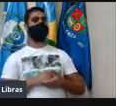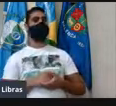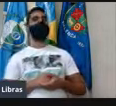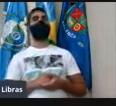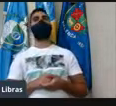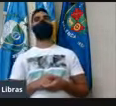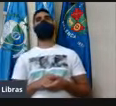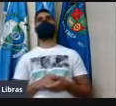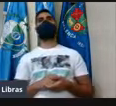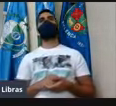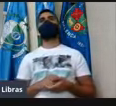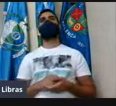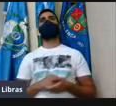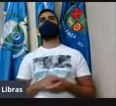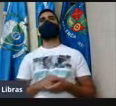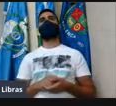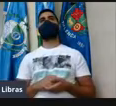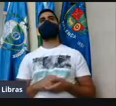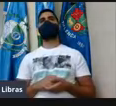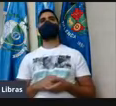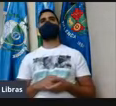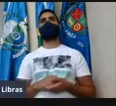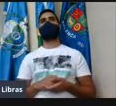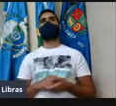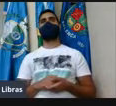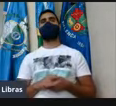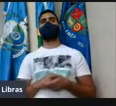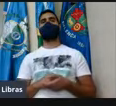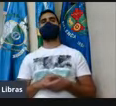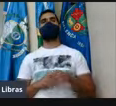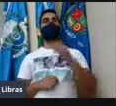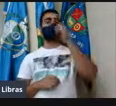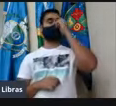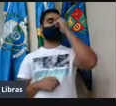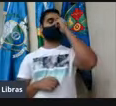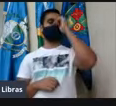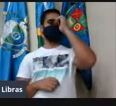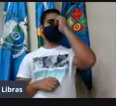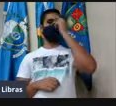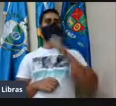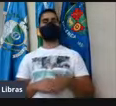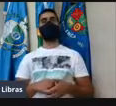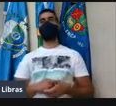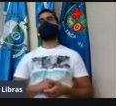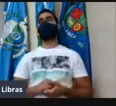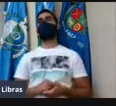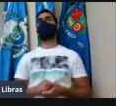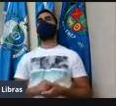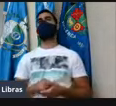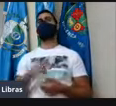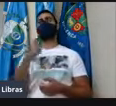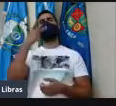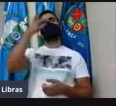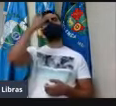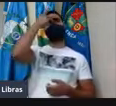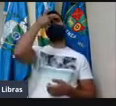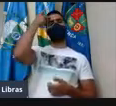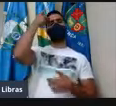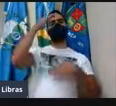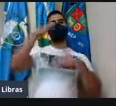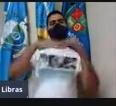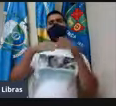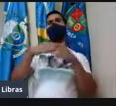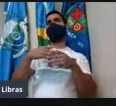ao senhor, perdão, a respeito das servidoras que entraram